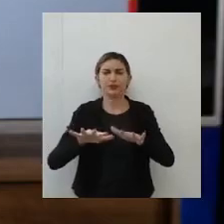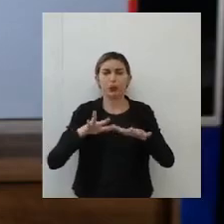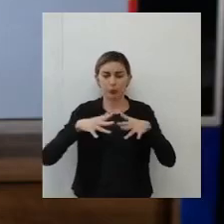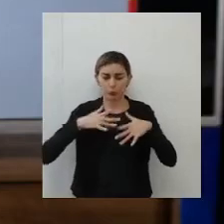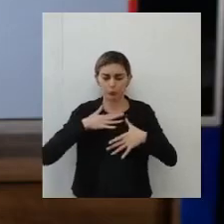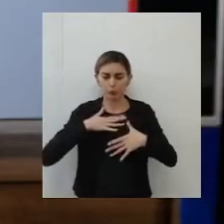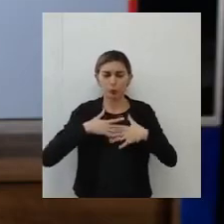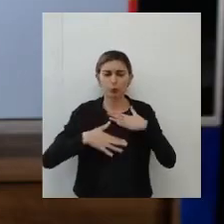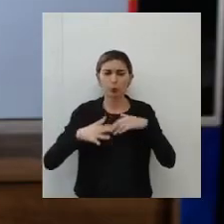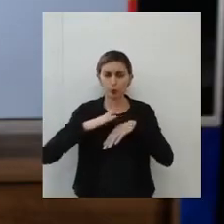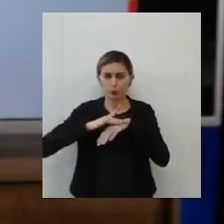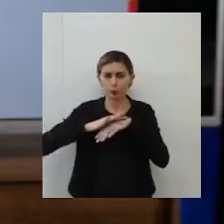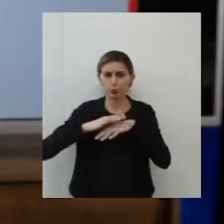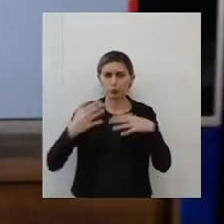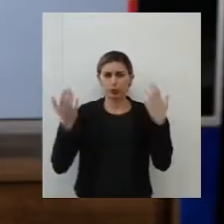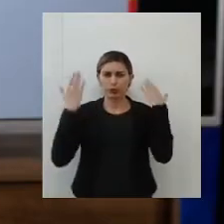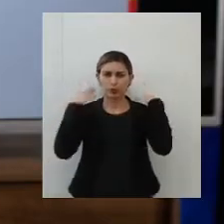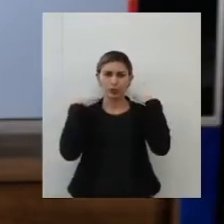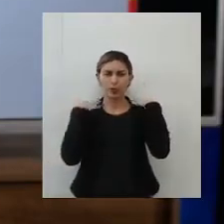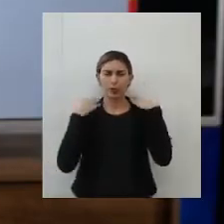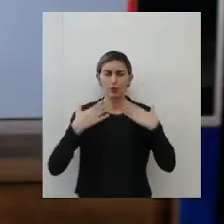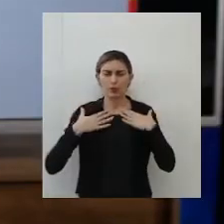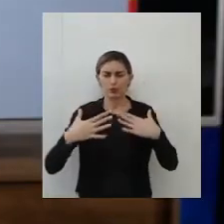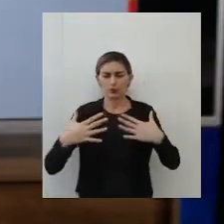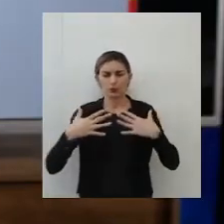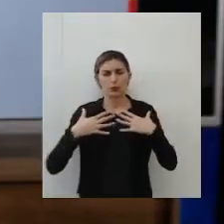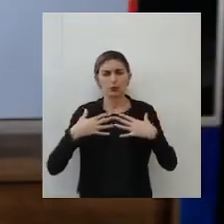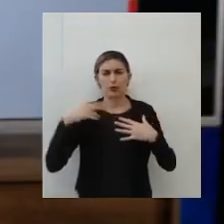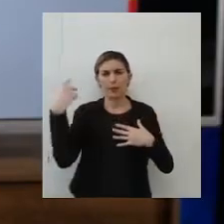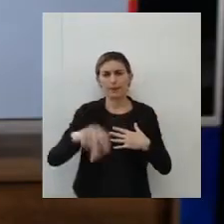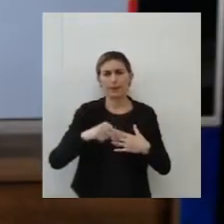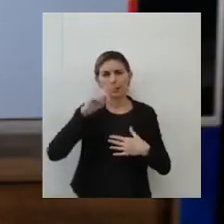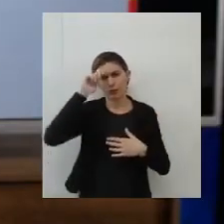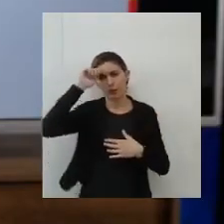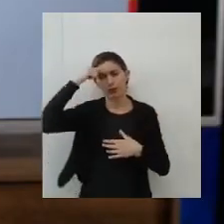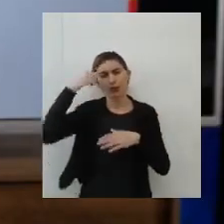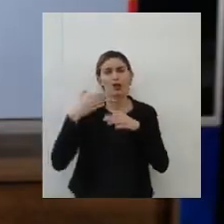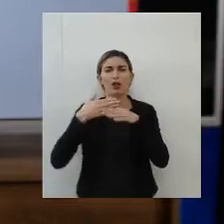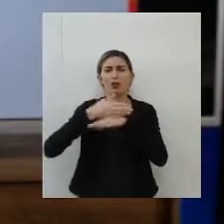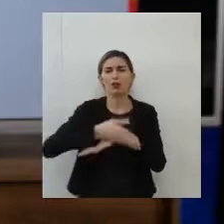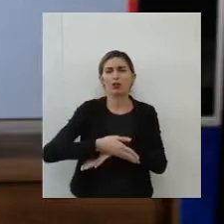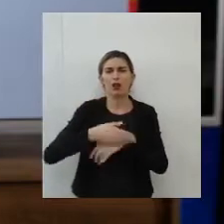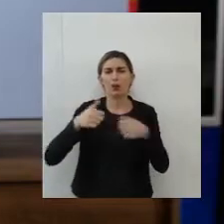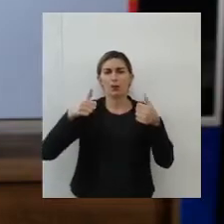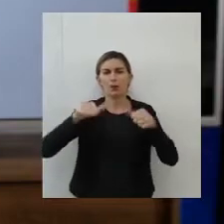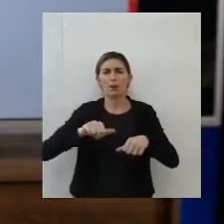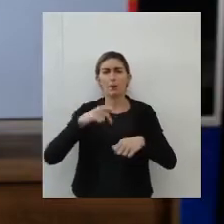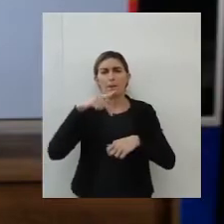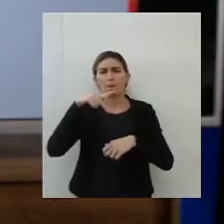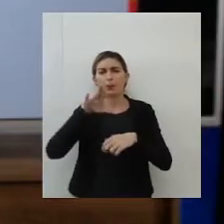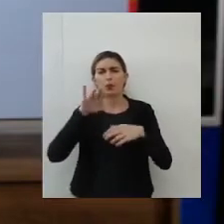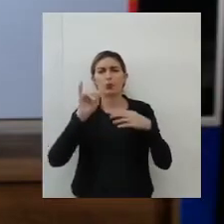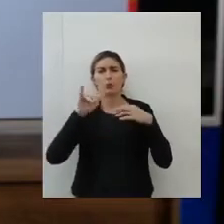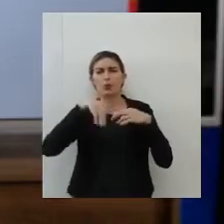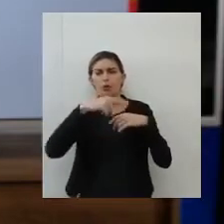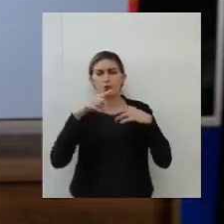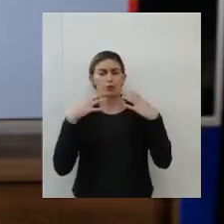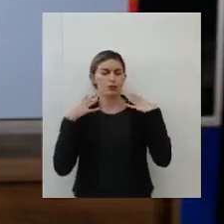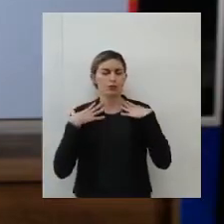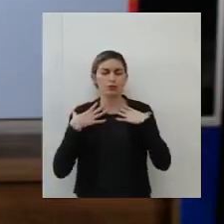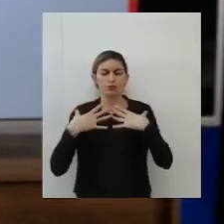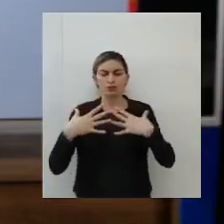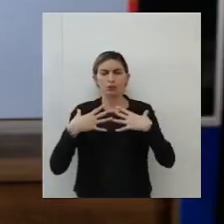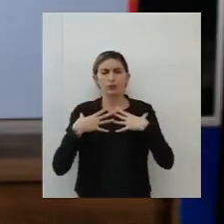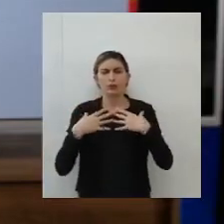no pulmão, a doença, chamada de peste negra, acabava entrando na fase pneumônica, e aí ela